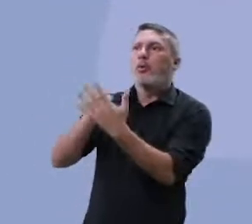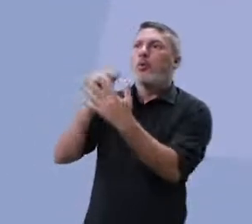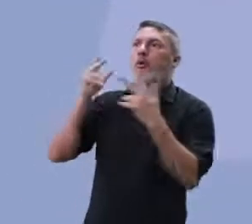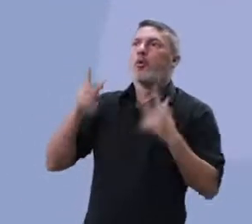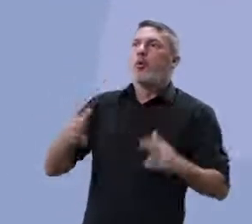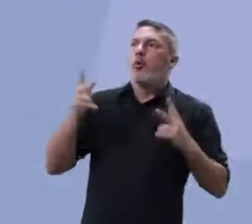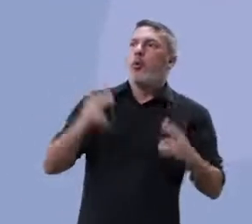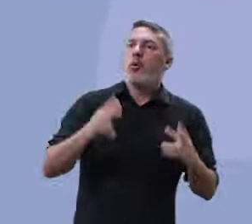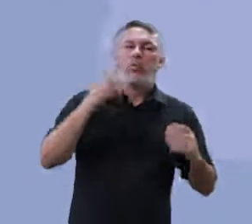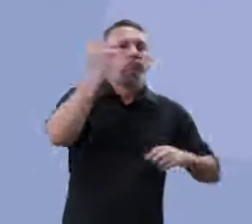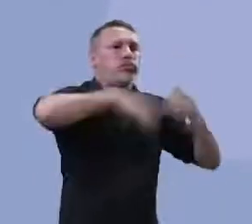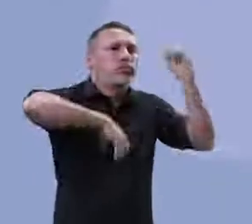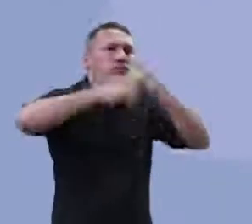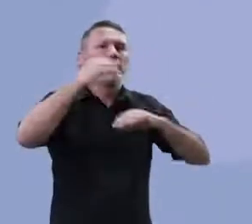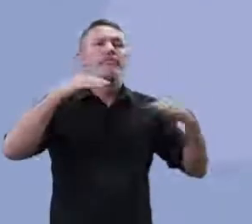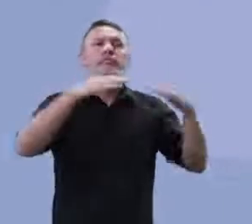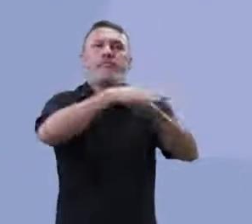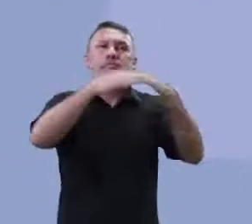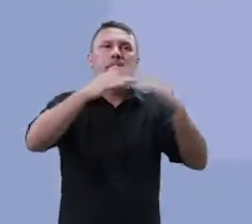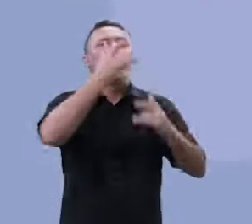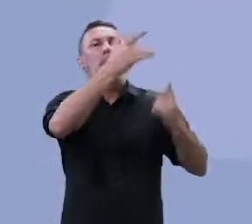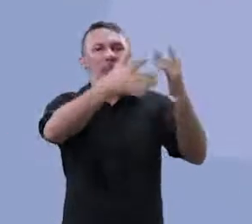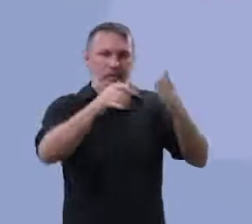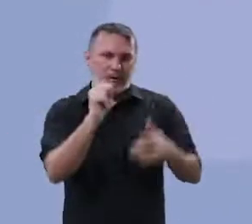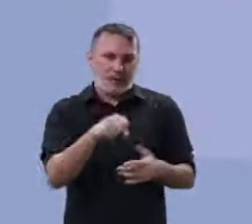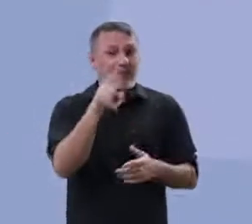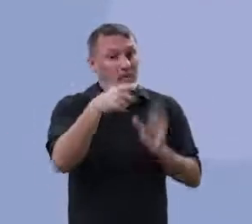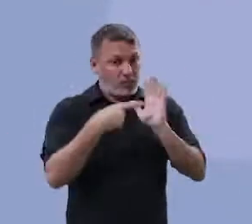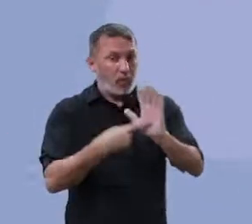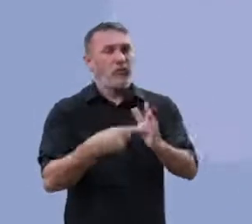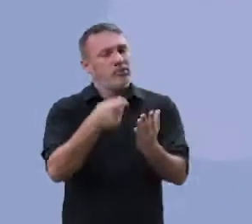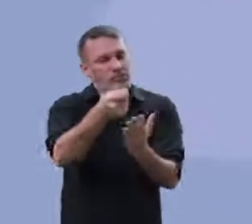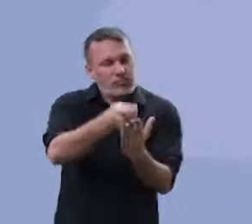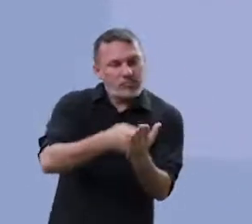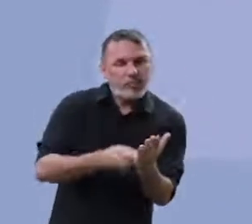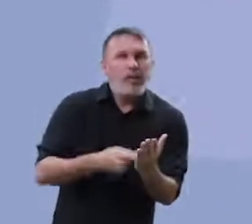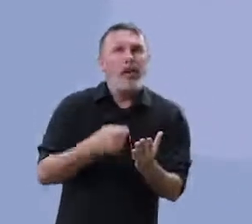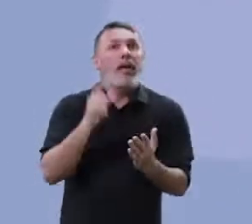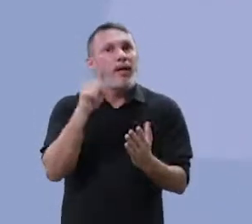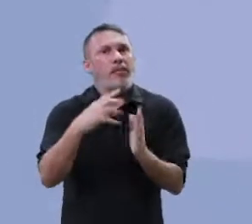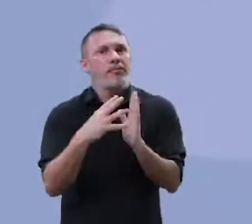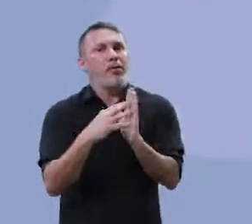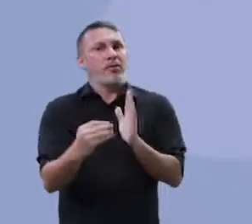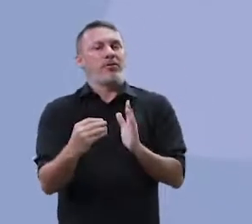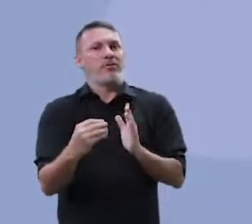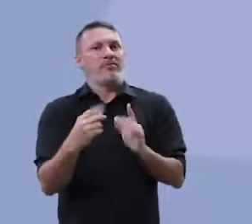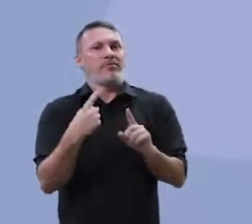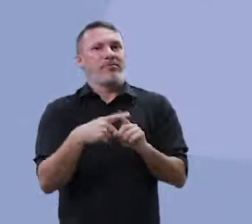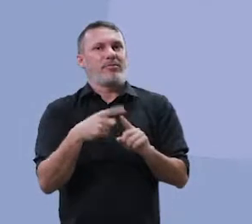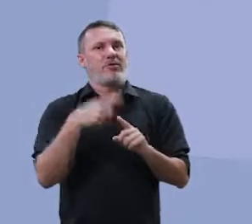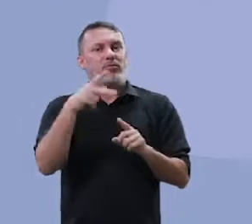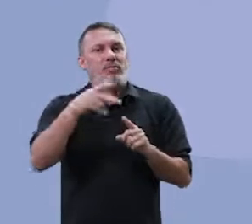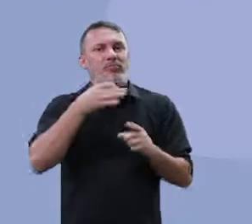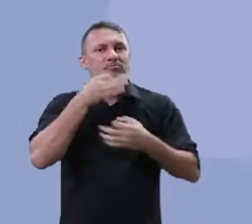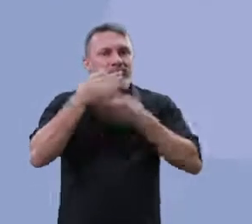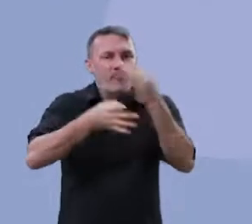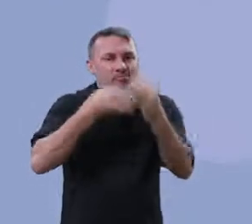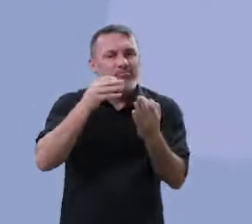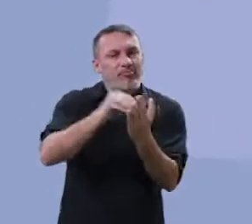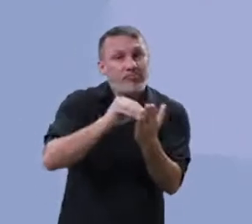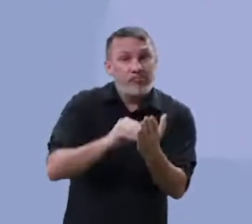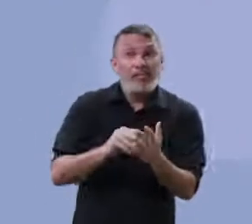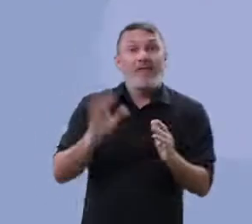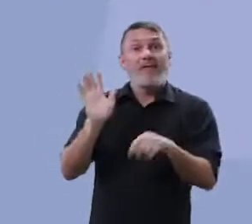jogar alguma coisa sobre isso aí. Eu não estou falando que o filme ele vai influenciar, mas você pode mostrar para ilustrar, e uma boa ilustração